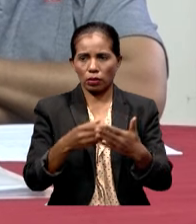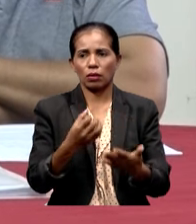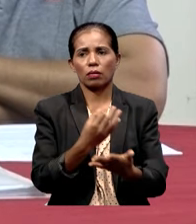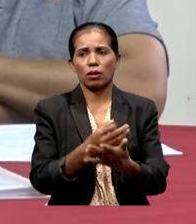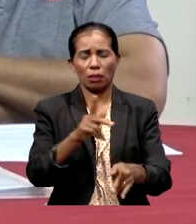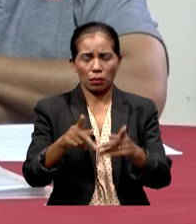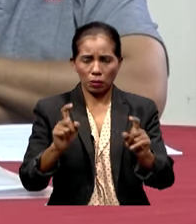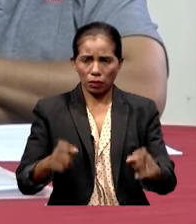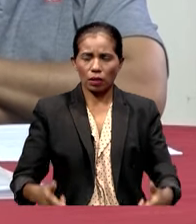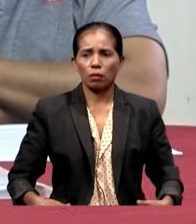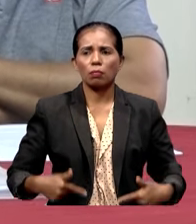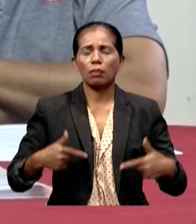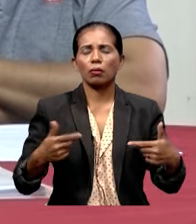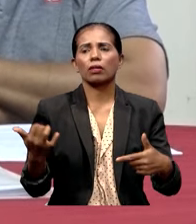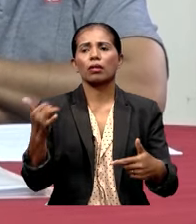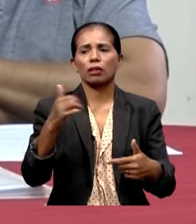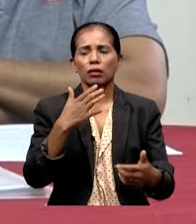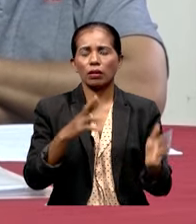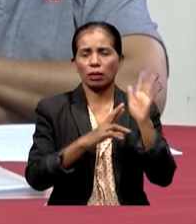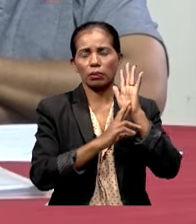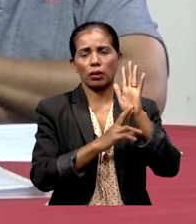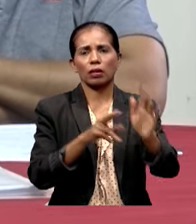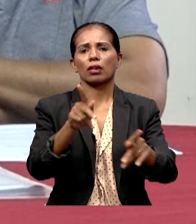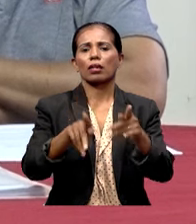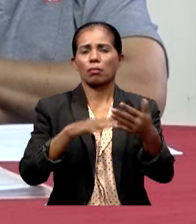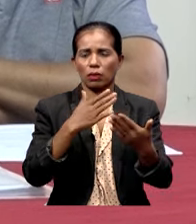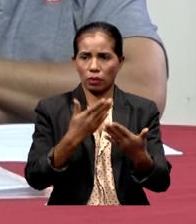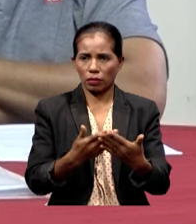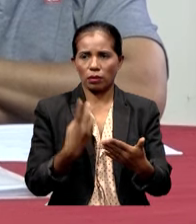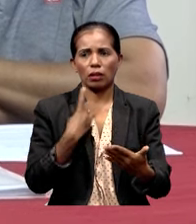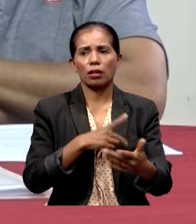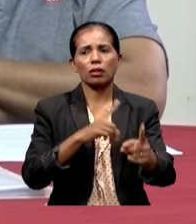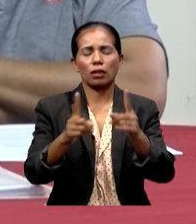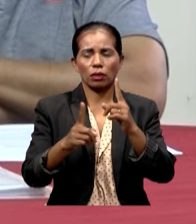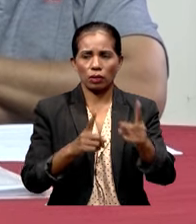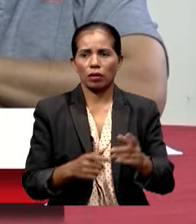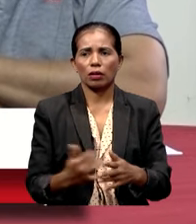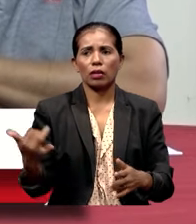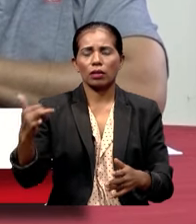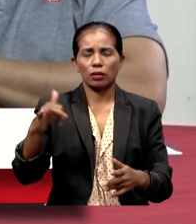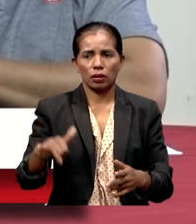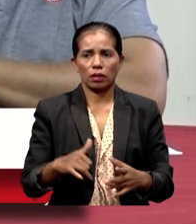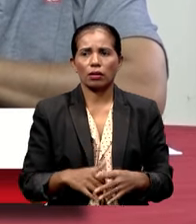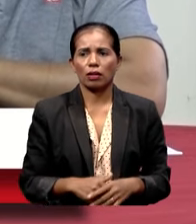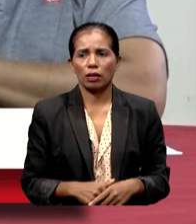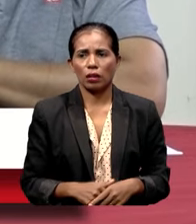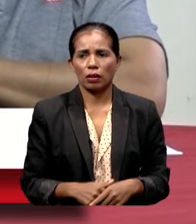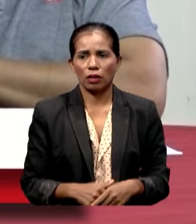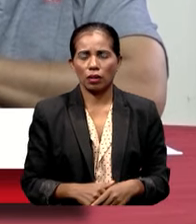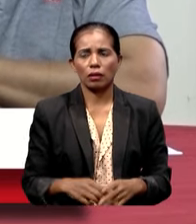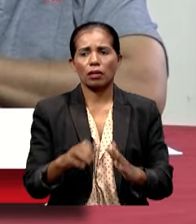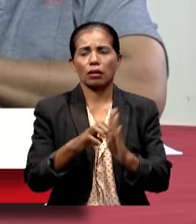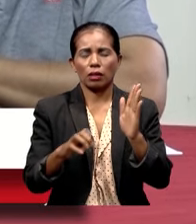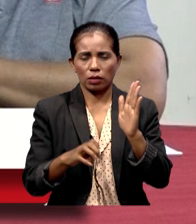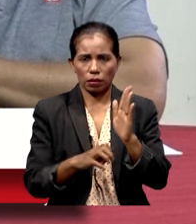mustia sira ne representa de povu ita koli ha wakil rakyat ne sira ne wakil nain ba estado ne